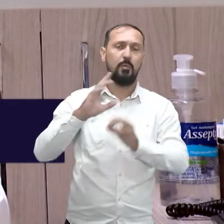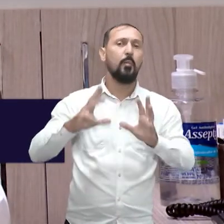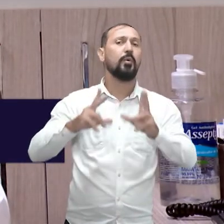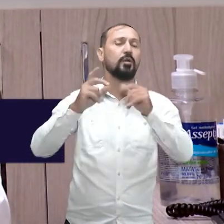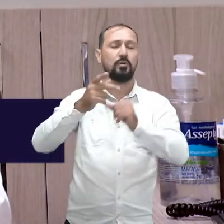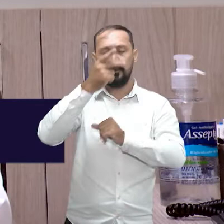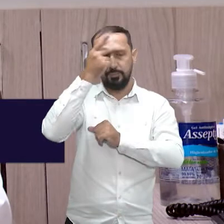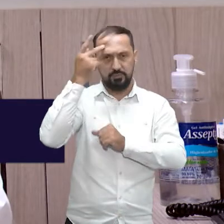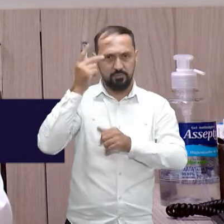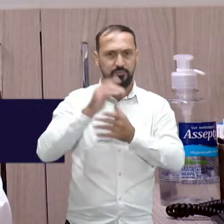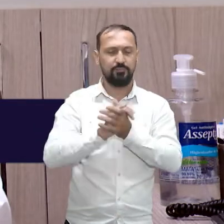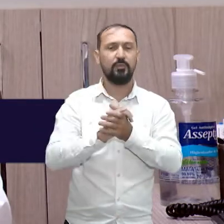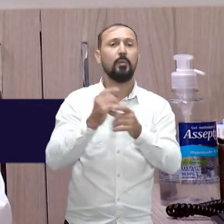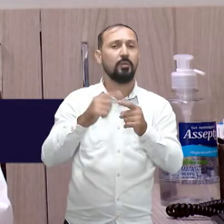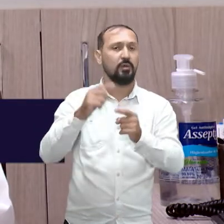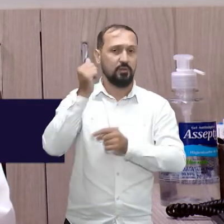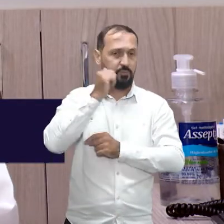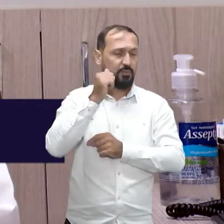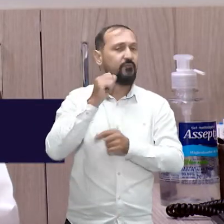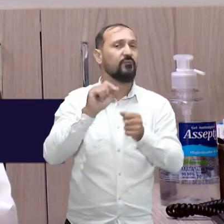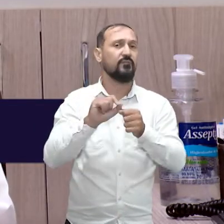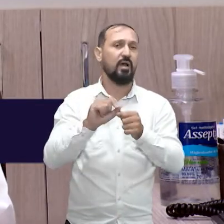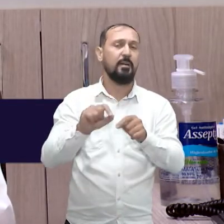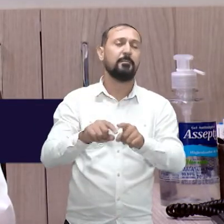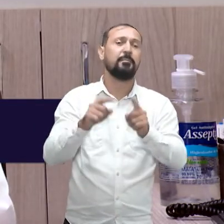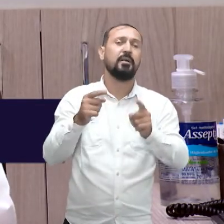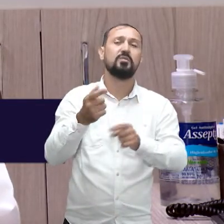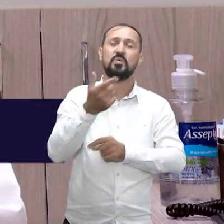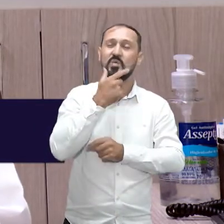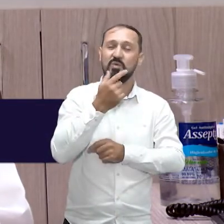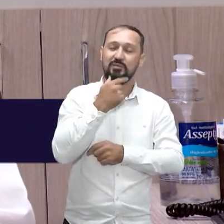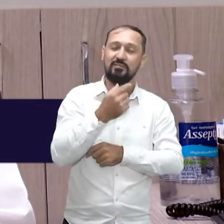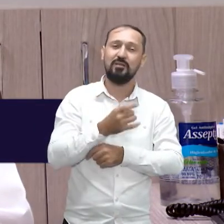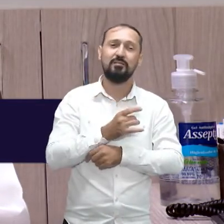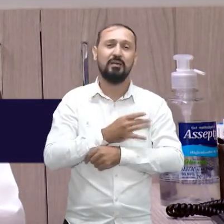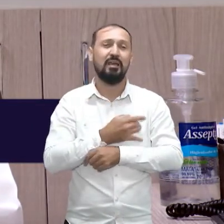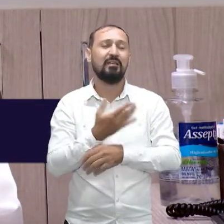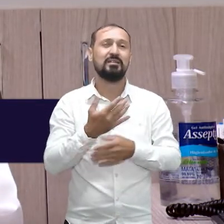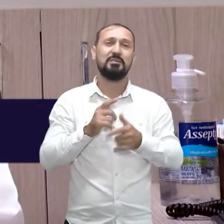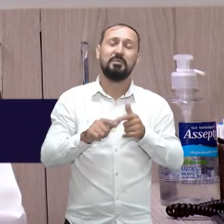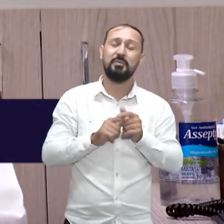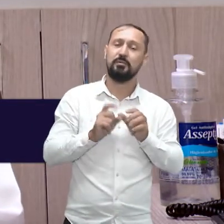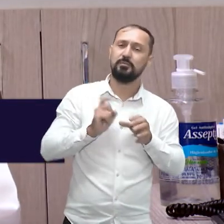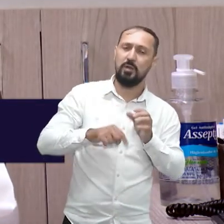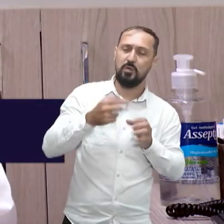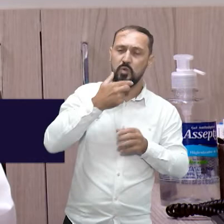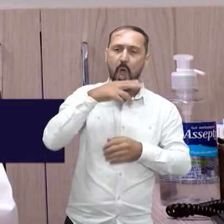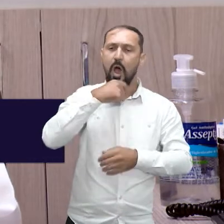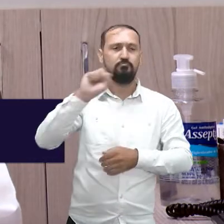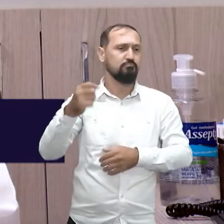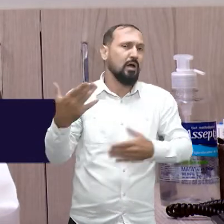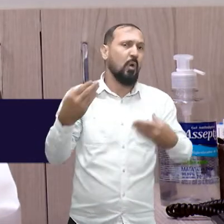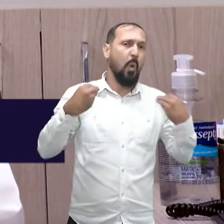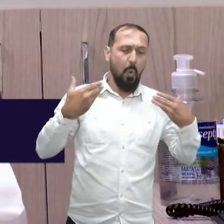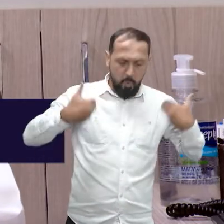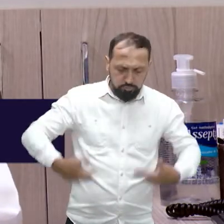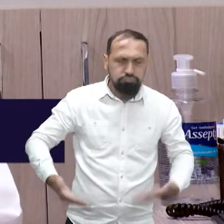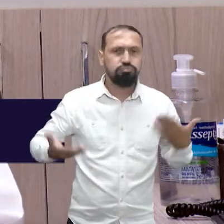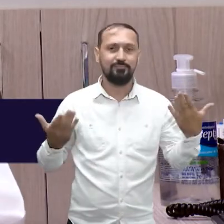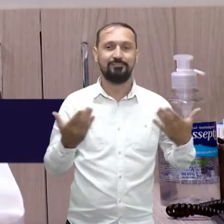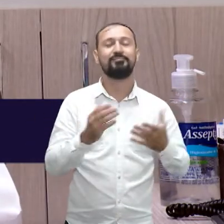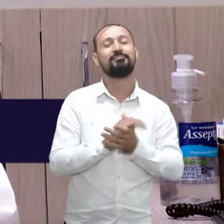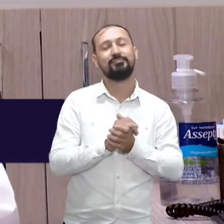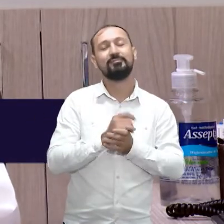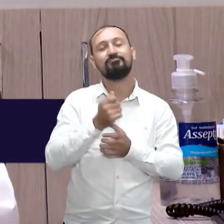isso é extremamente normal e para todas as pessoas, tanto é que faz nas mulheres também. Só que existe um tabu entre os homens por conta da sexualidade,